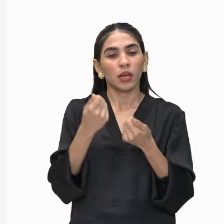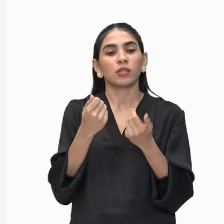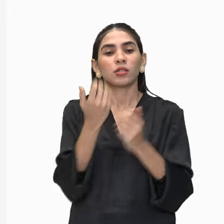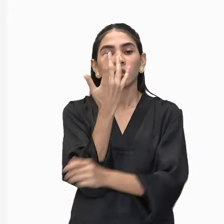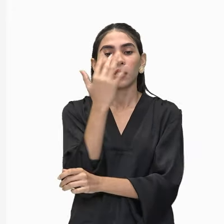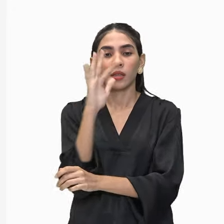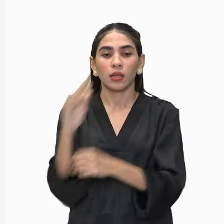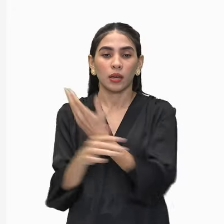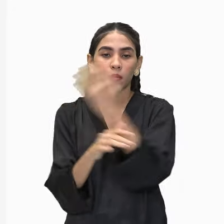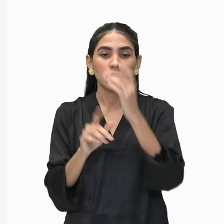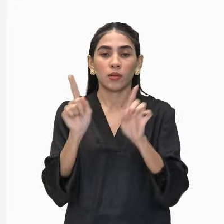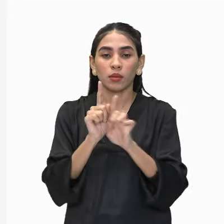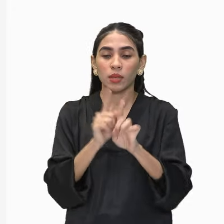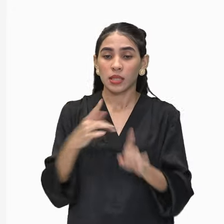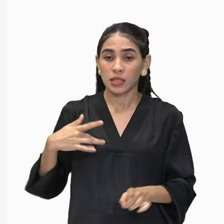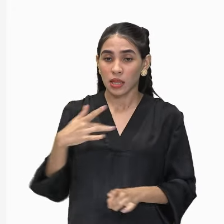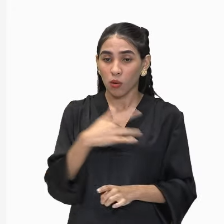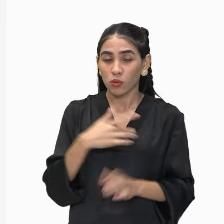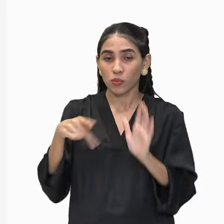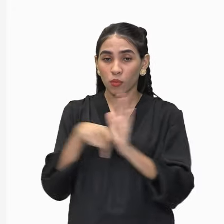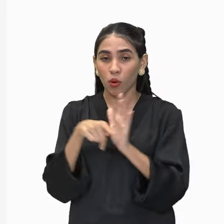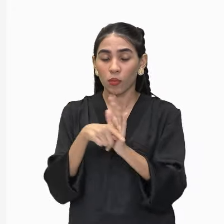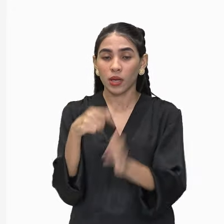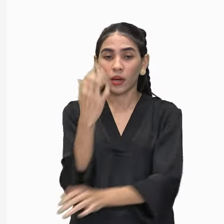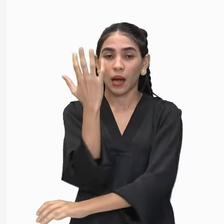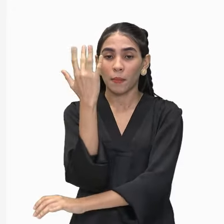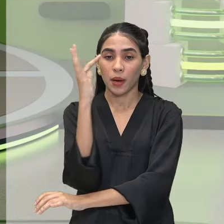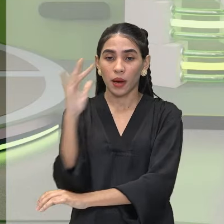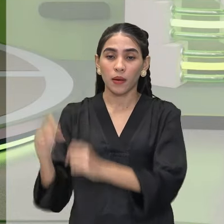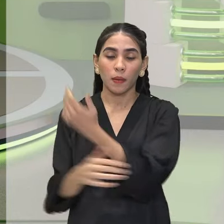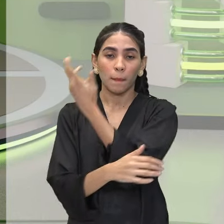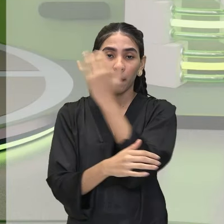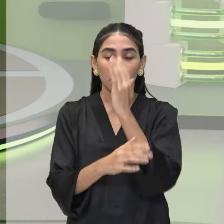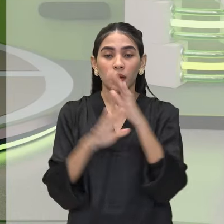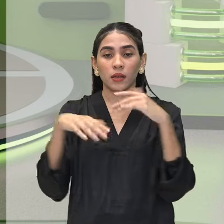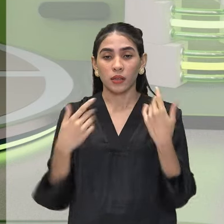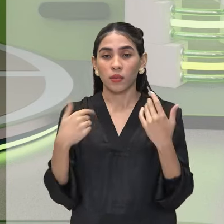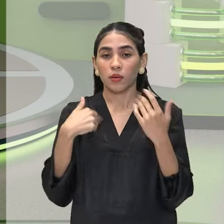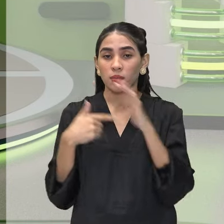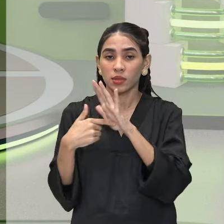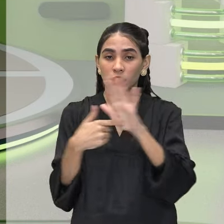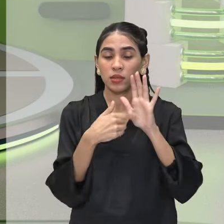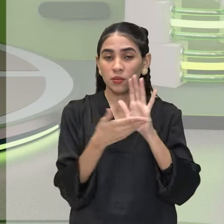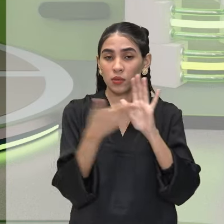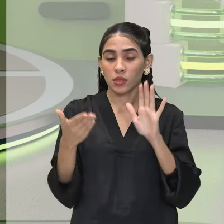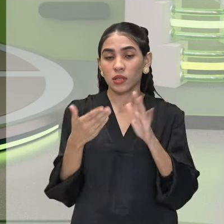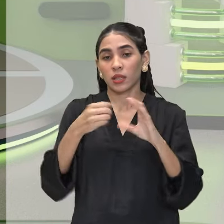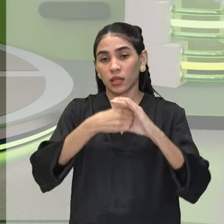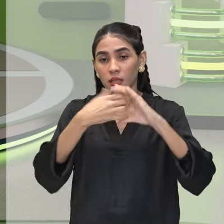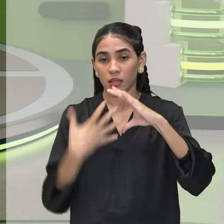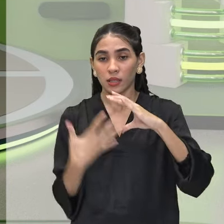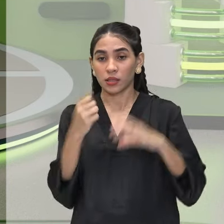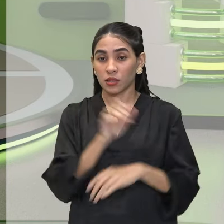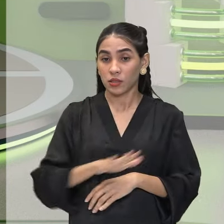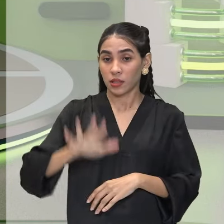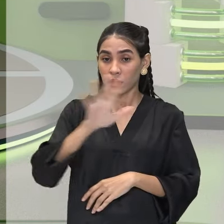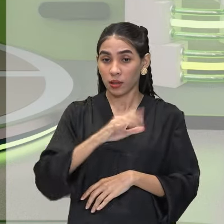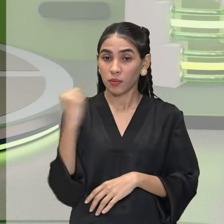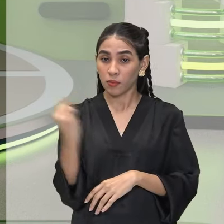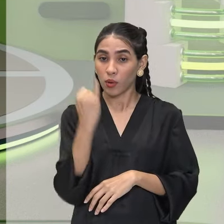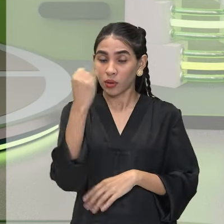a saúde dos ecossistemas. Então, aí eu trouxe para vocês características gerais e a importância